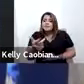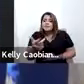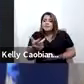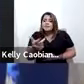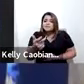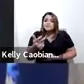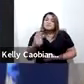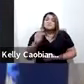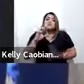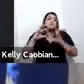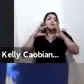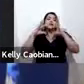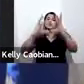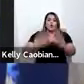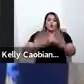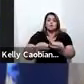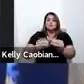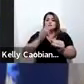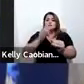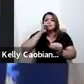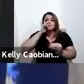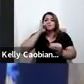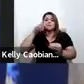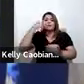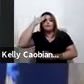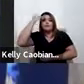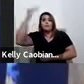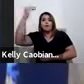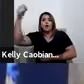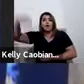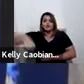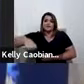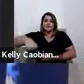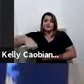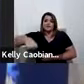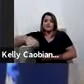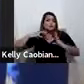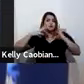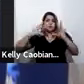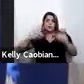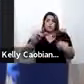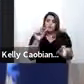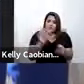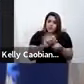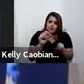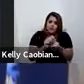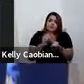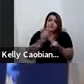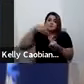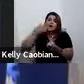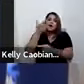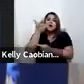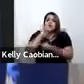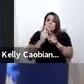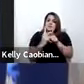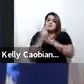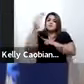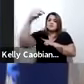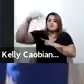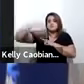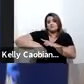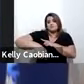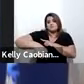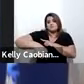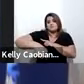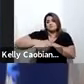nesse momento que fizeram com que tudo fosse favorável a buscar-se uma solução. E